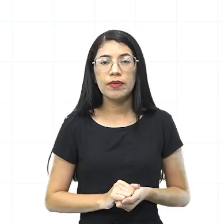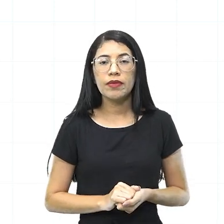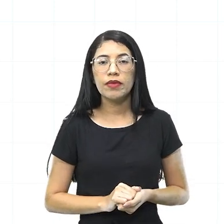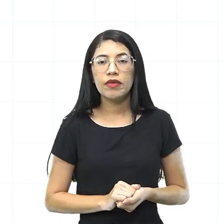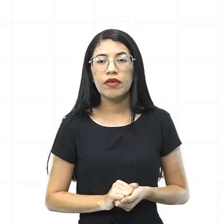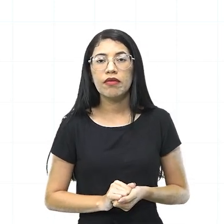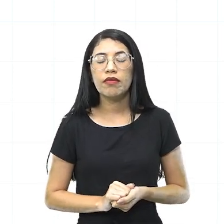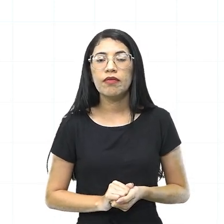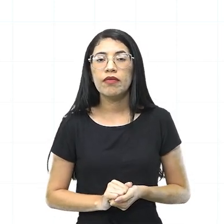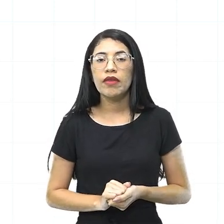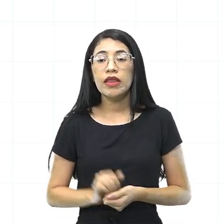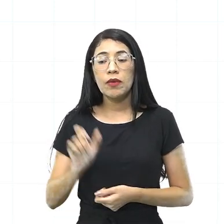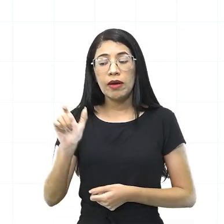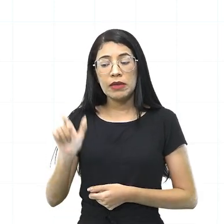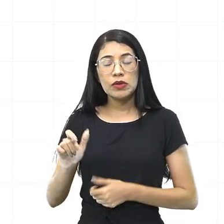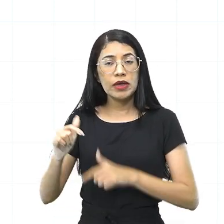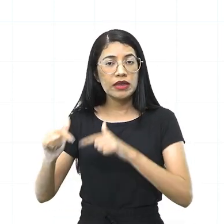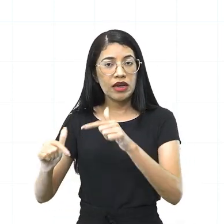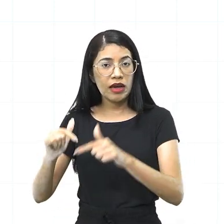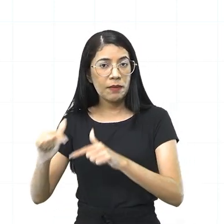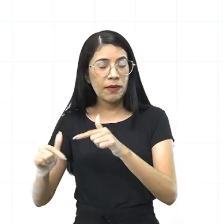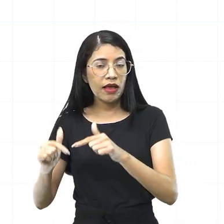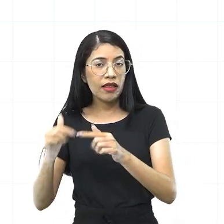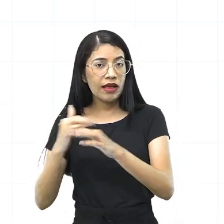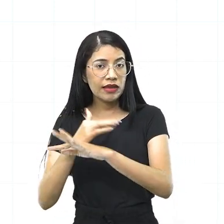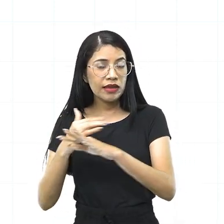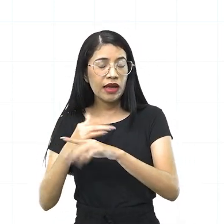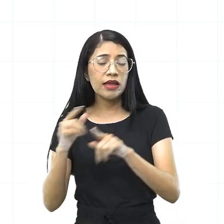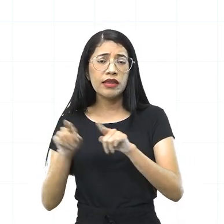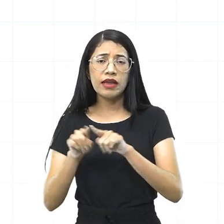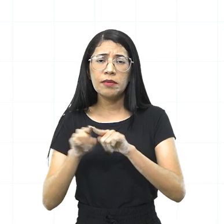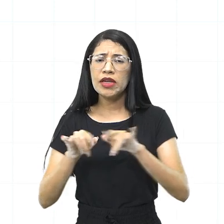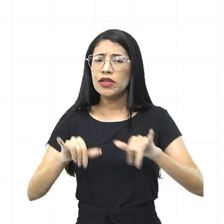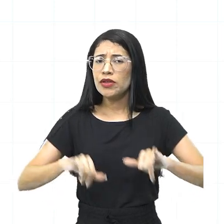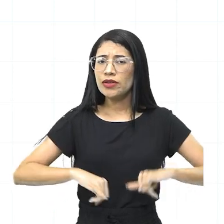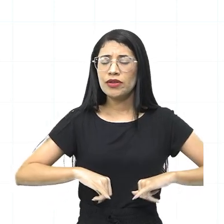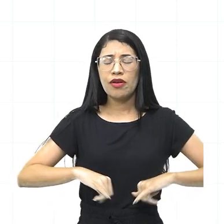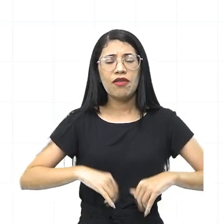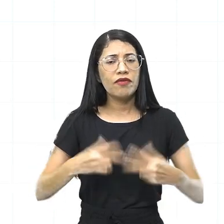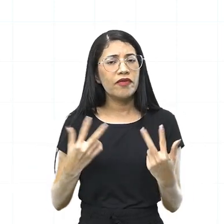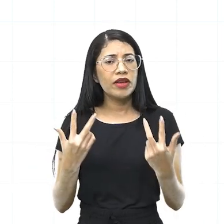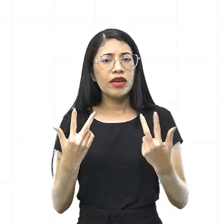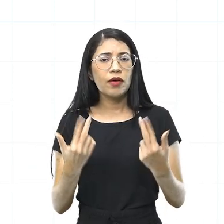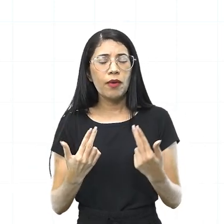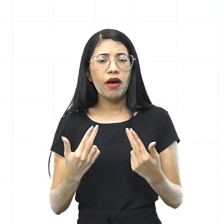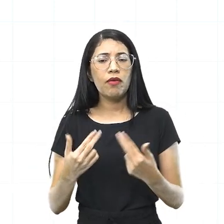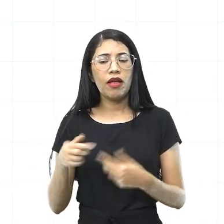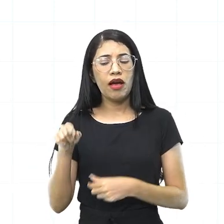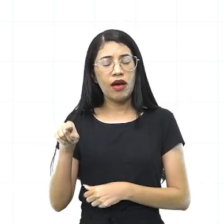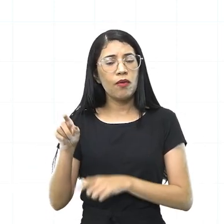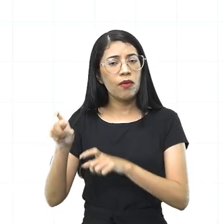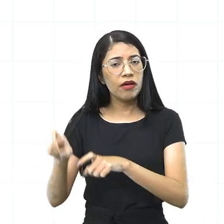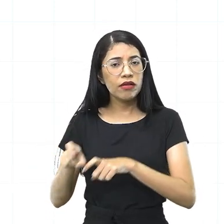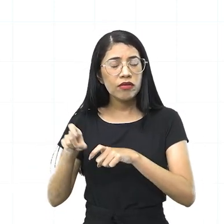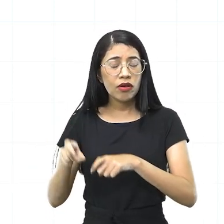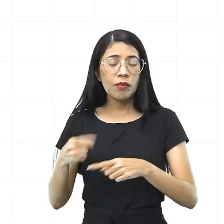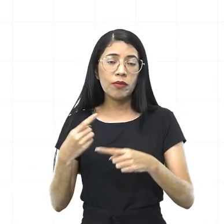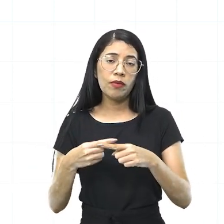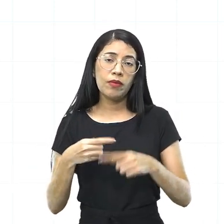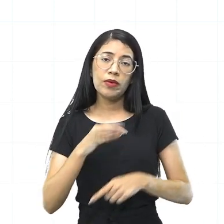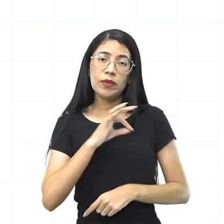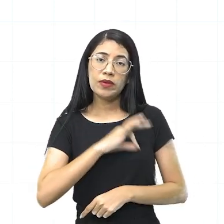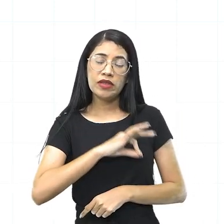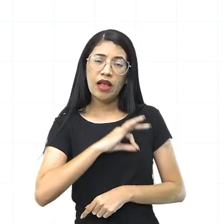o operário que está na cidade passa também pelas mesmas dificuldades do agricultor, porque ele ganha um